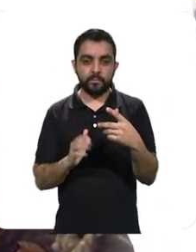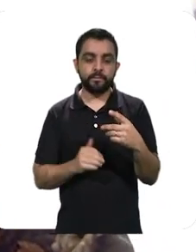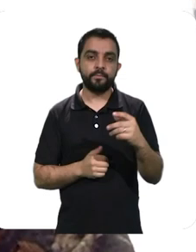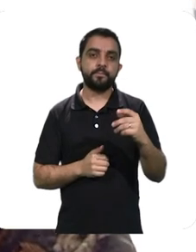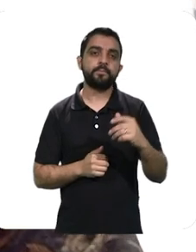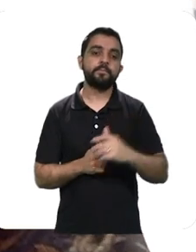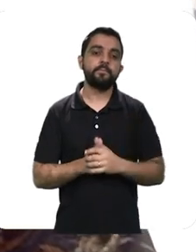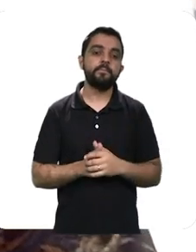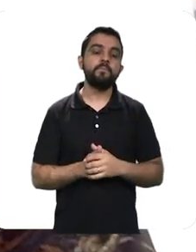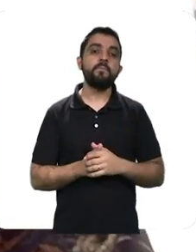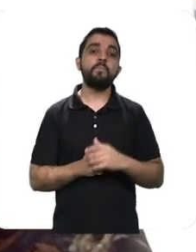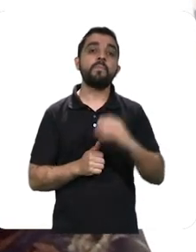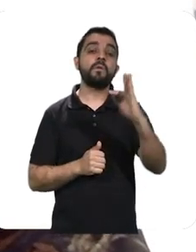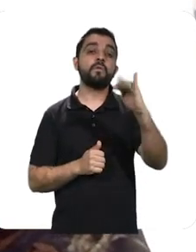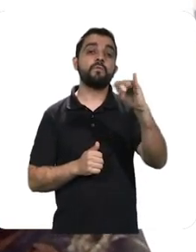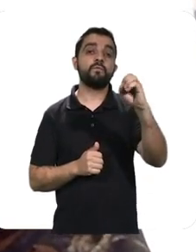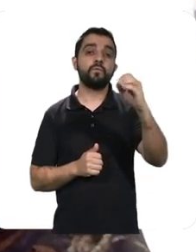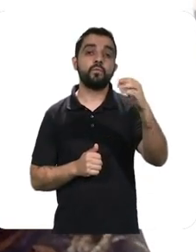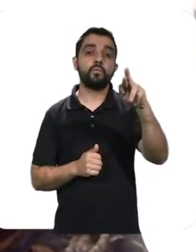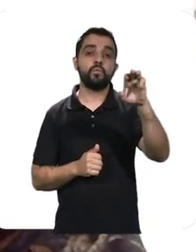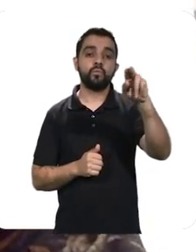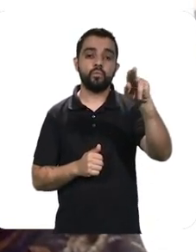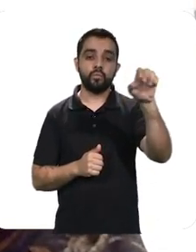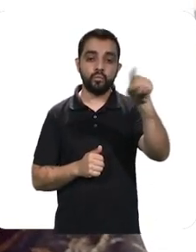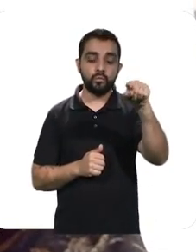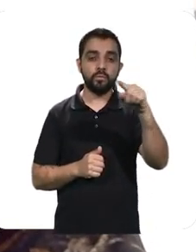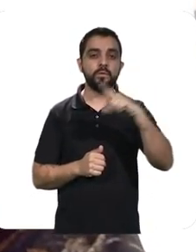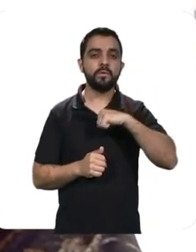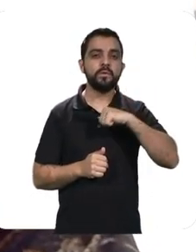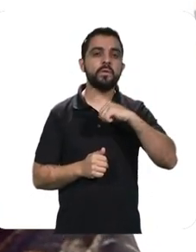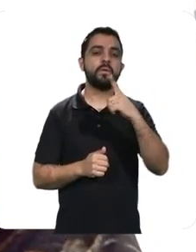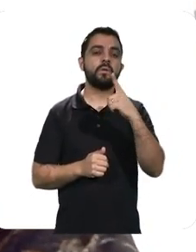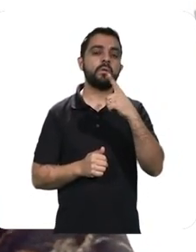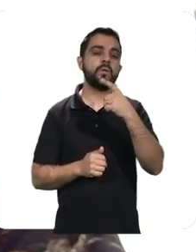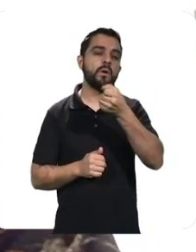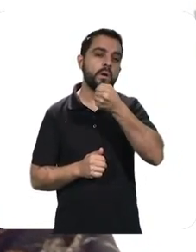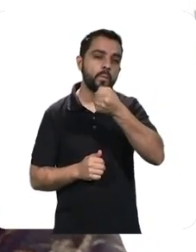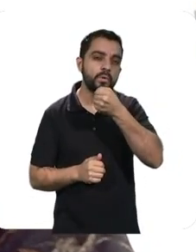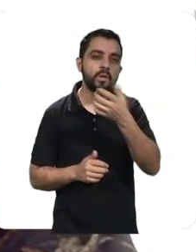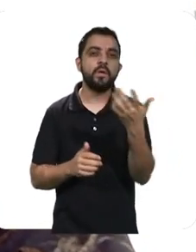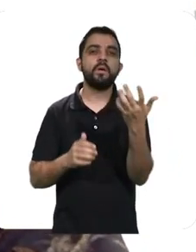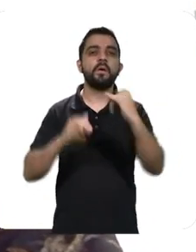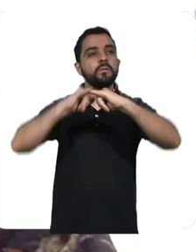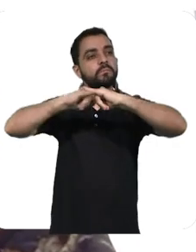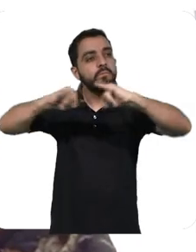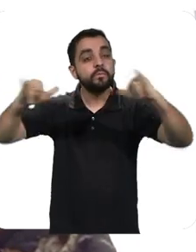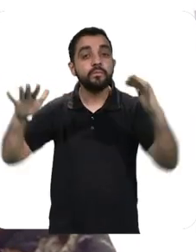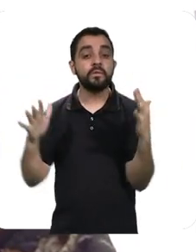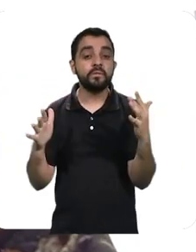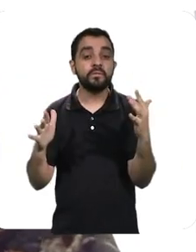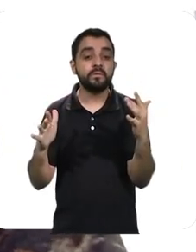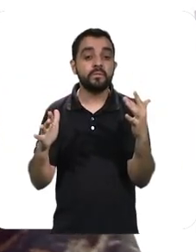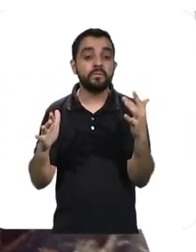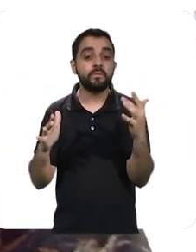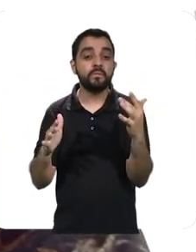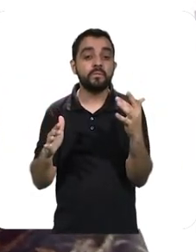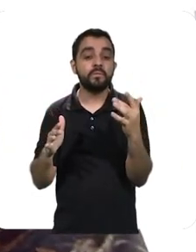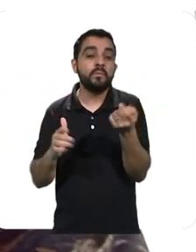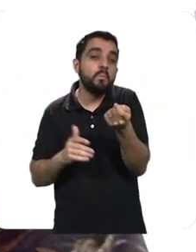da Fiocruz, que aí demonstra que o número de reportagens feitas no período da